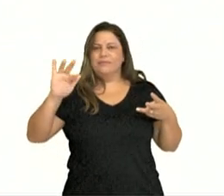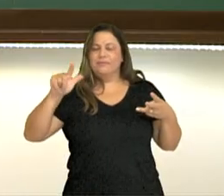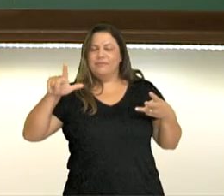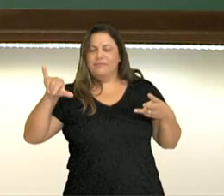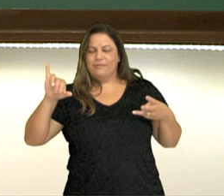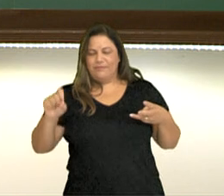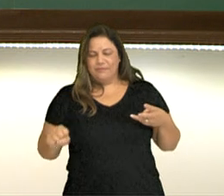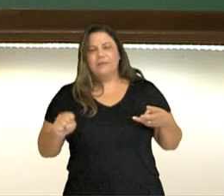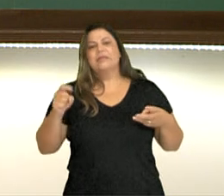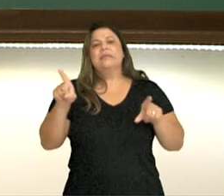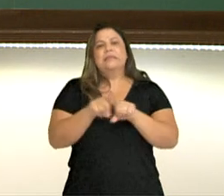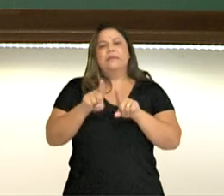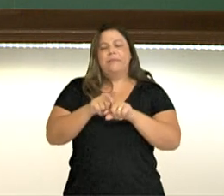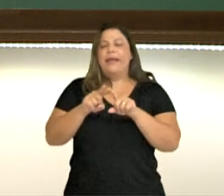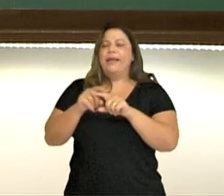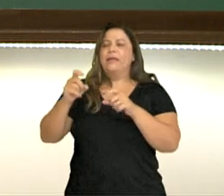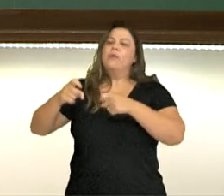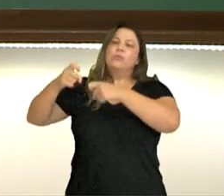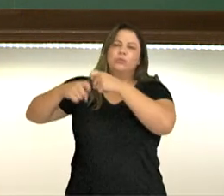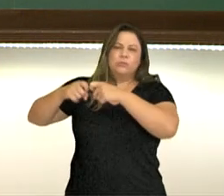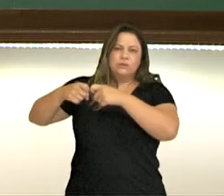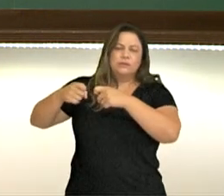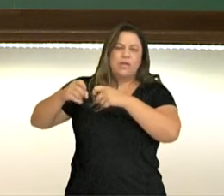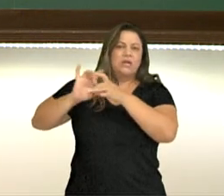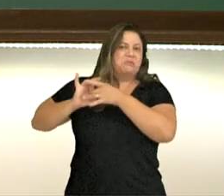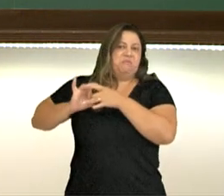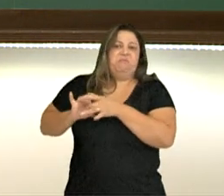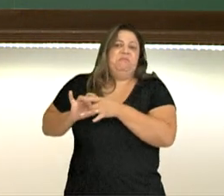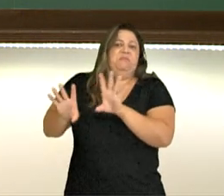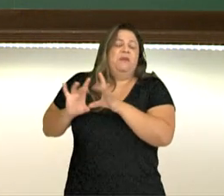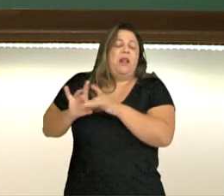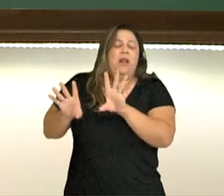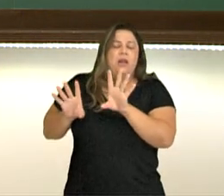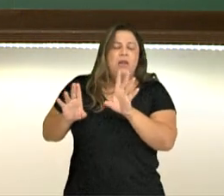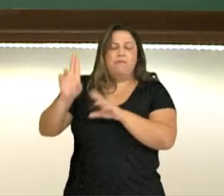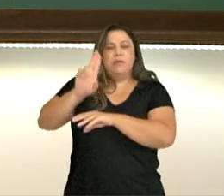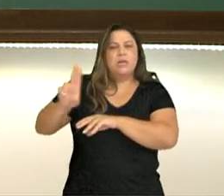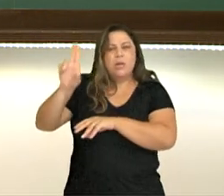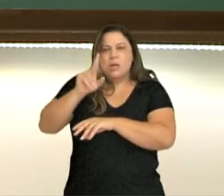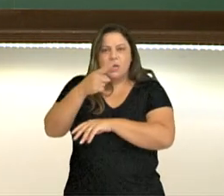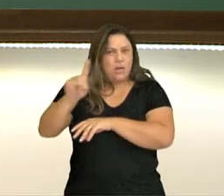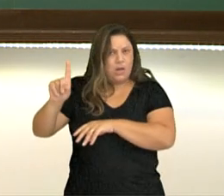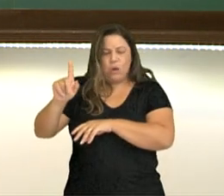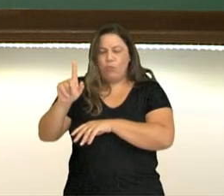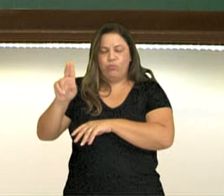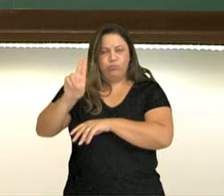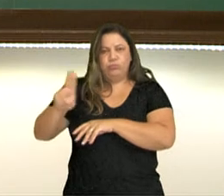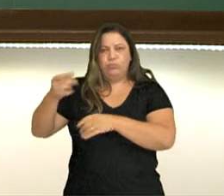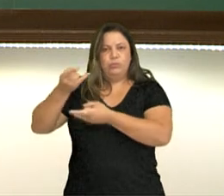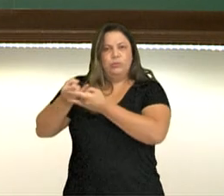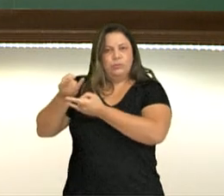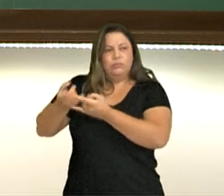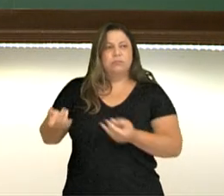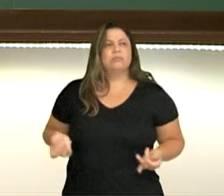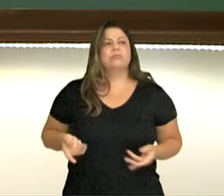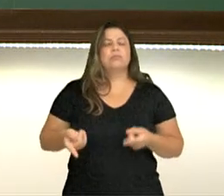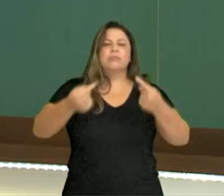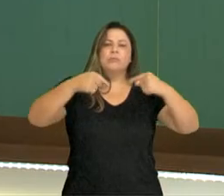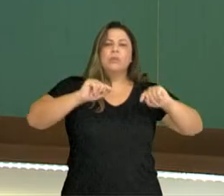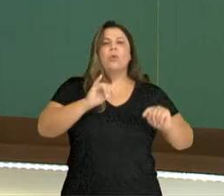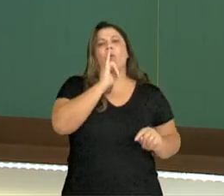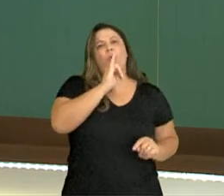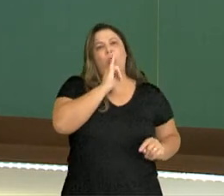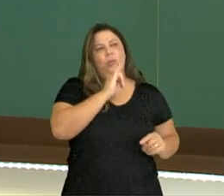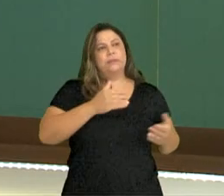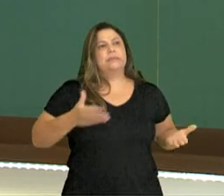acontece por conta do contato sexual, né? Justamente pelo fato de não utilizar o preservativo. Aqui mais alguns